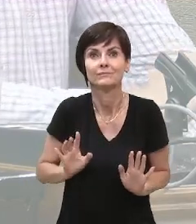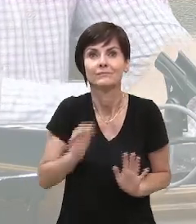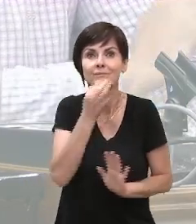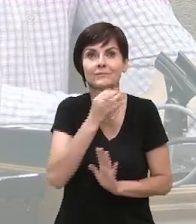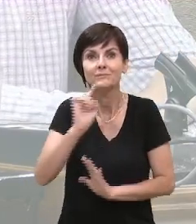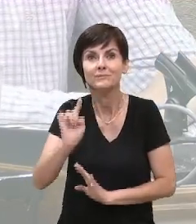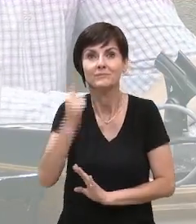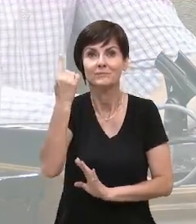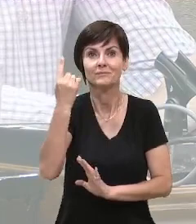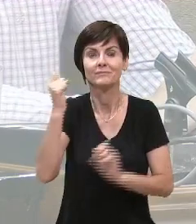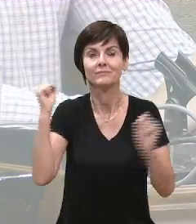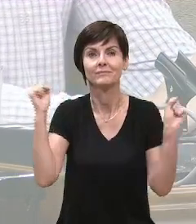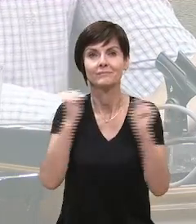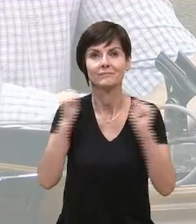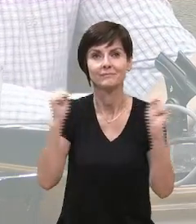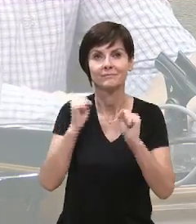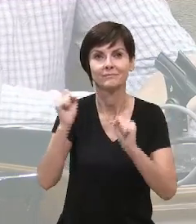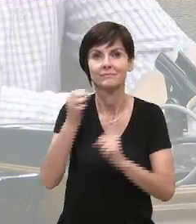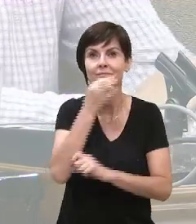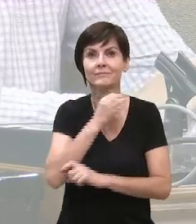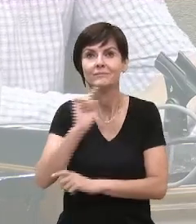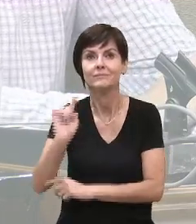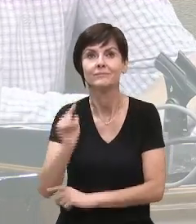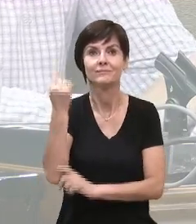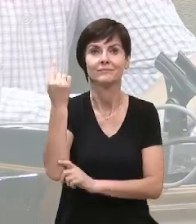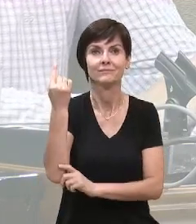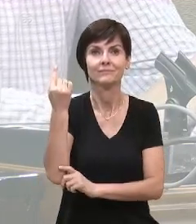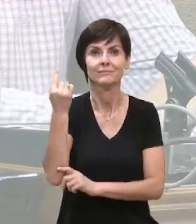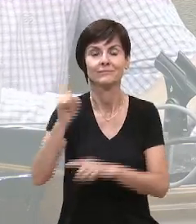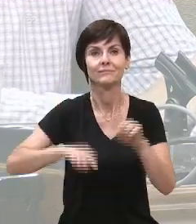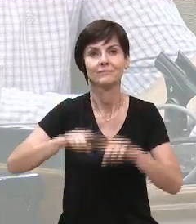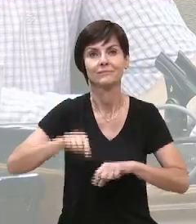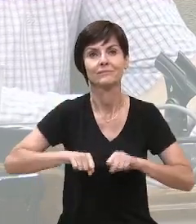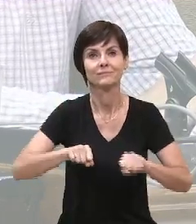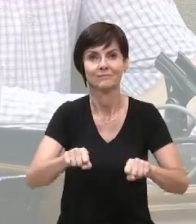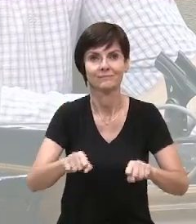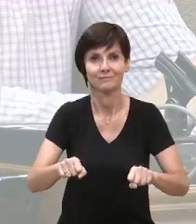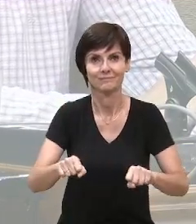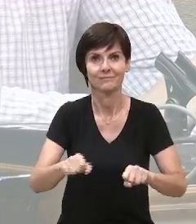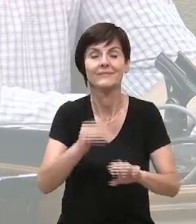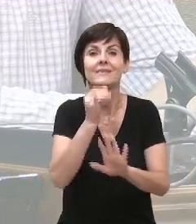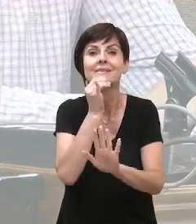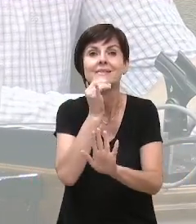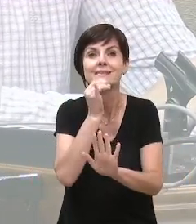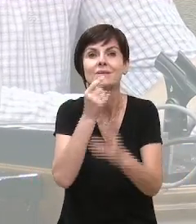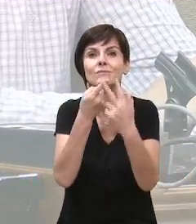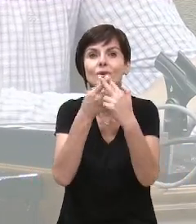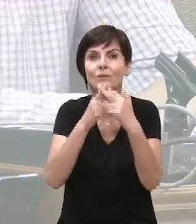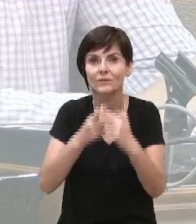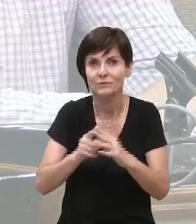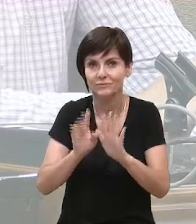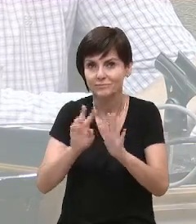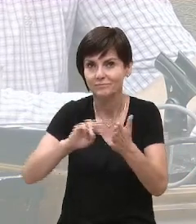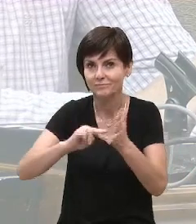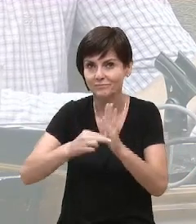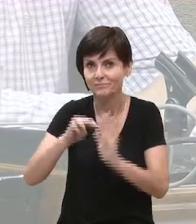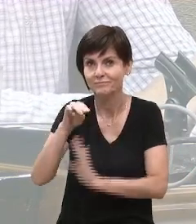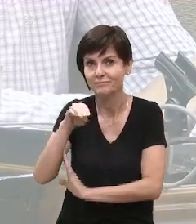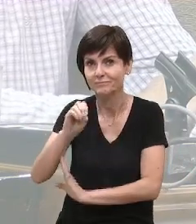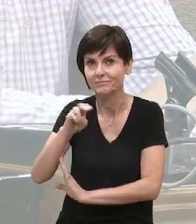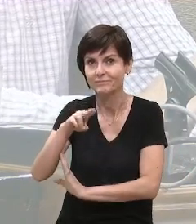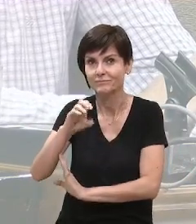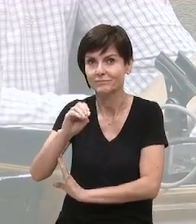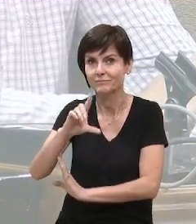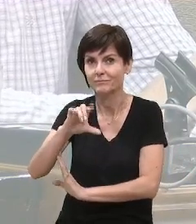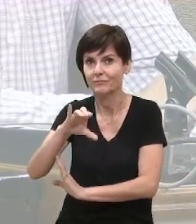academia. Imagina Caxias do Sul com um único supermercado. Então, só esse ajustezinho, né? Monopólio não